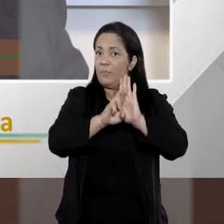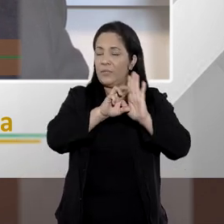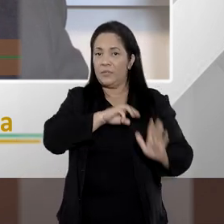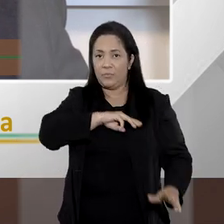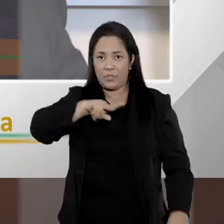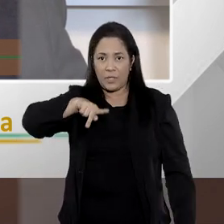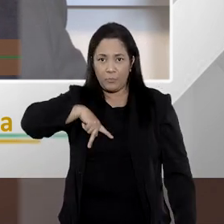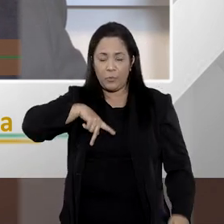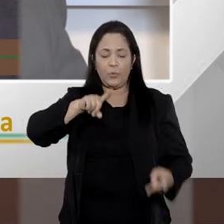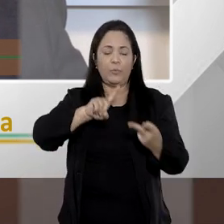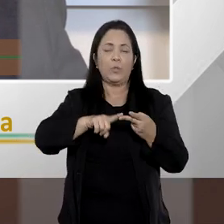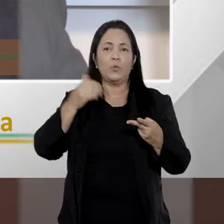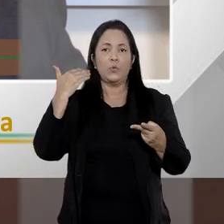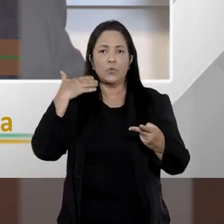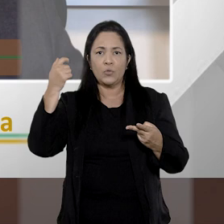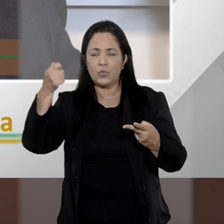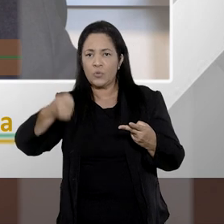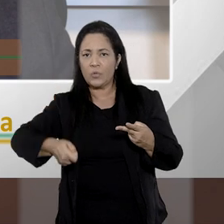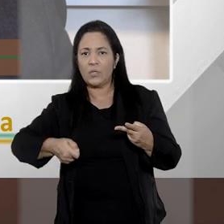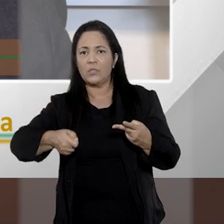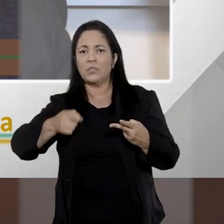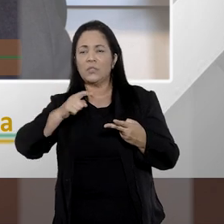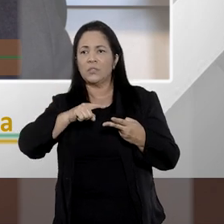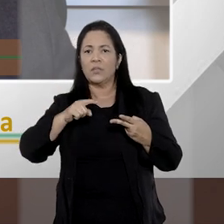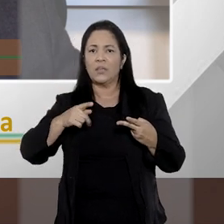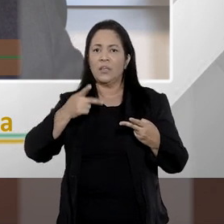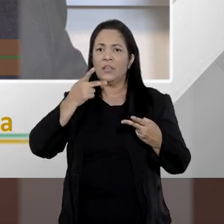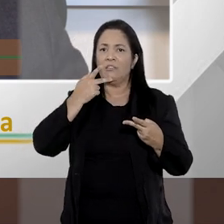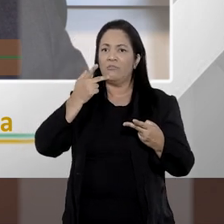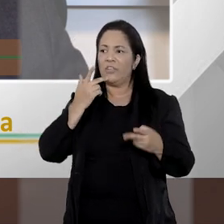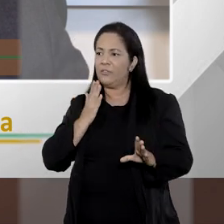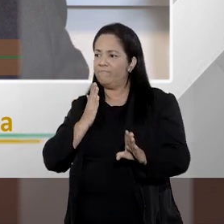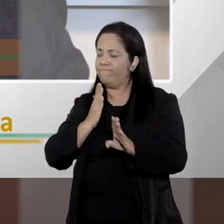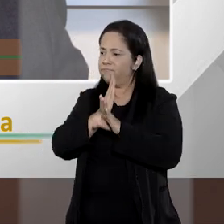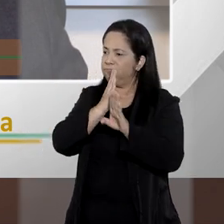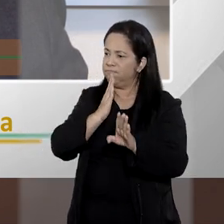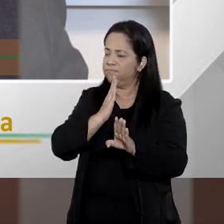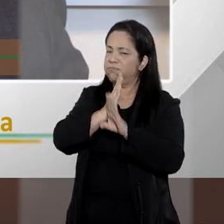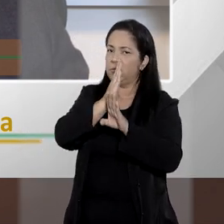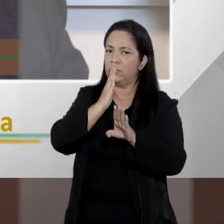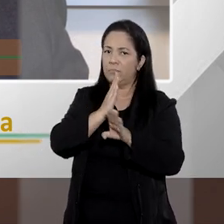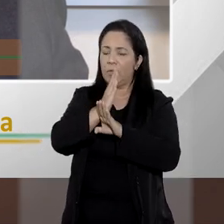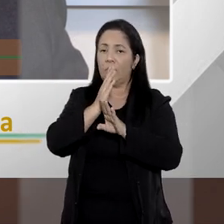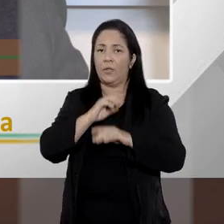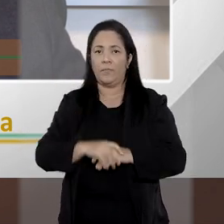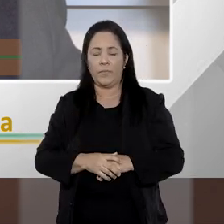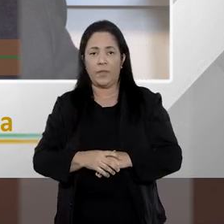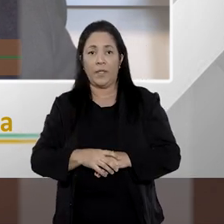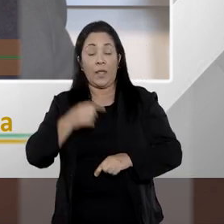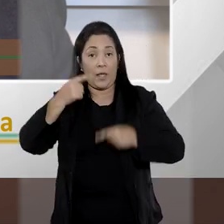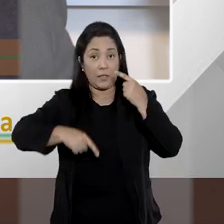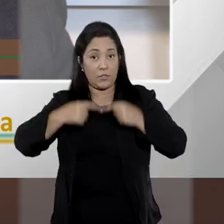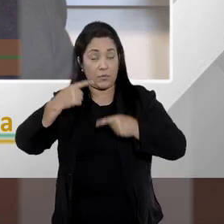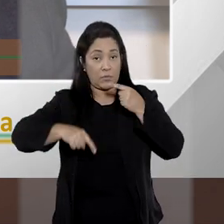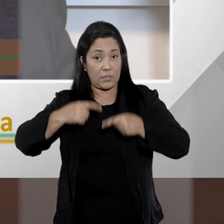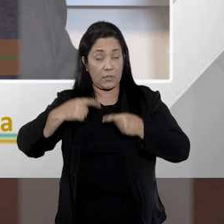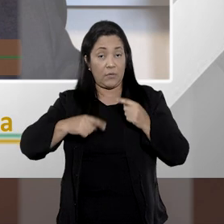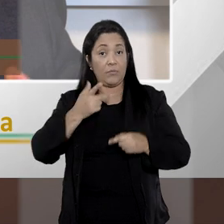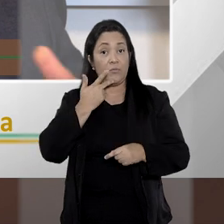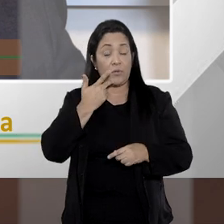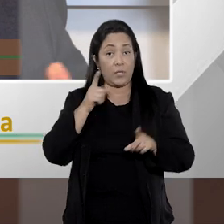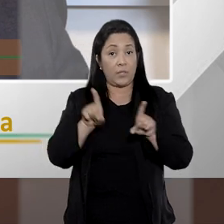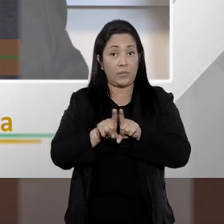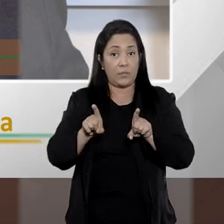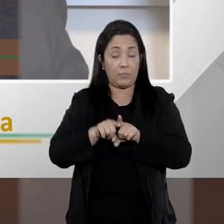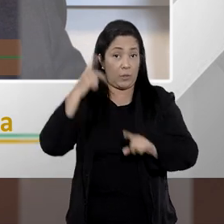que criam empecilhos, entraves burocráticos. A matéria cita, por exemplo, a exigência de